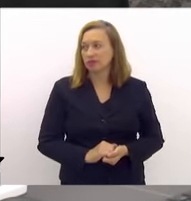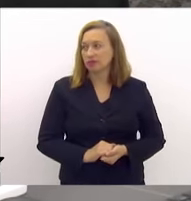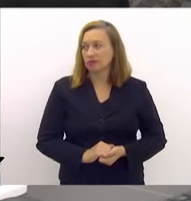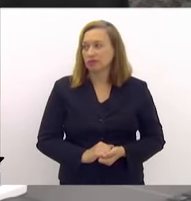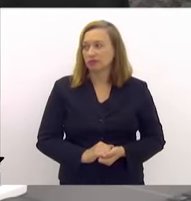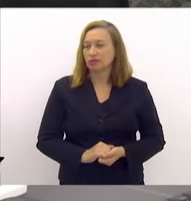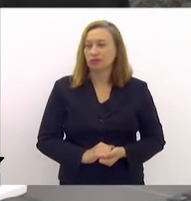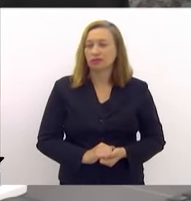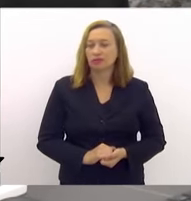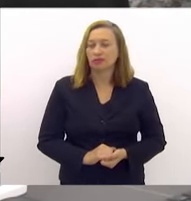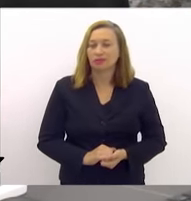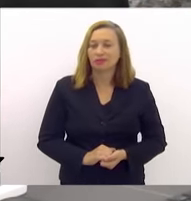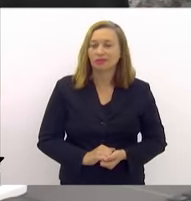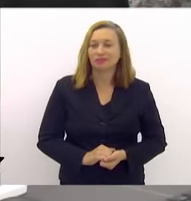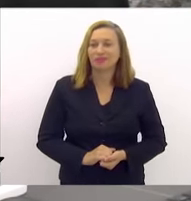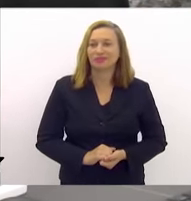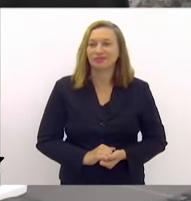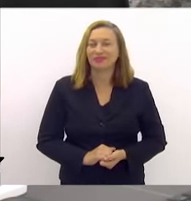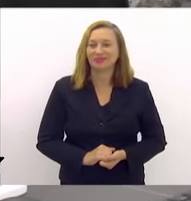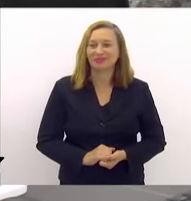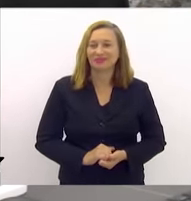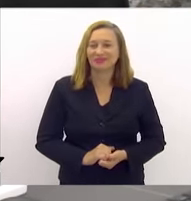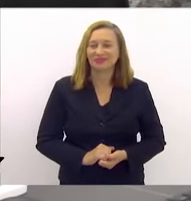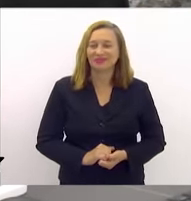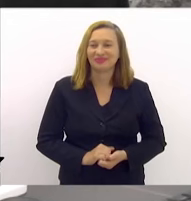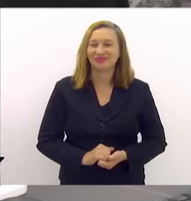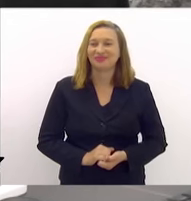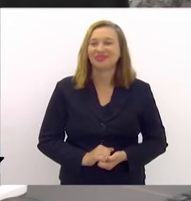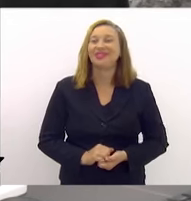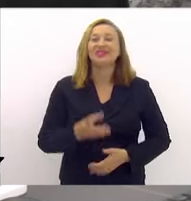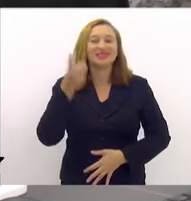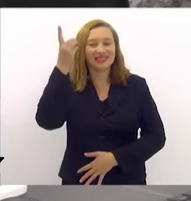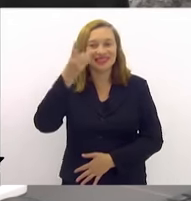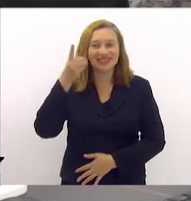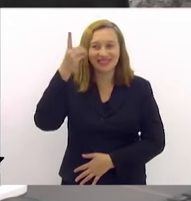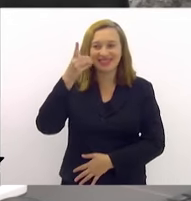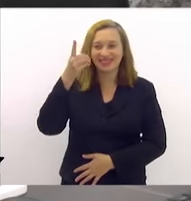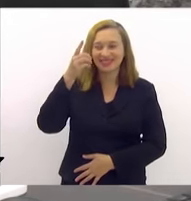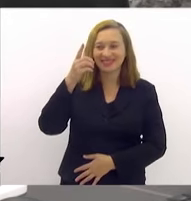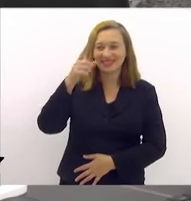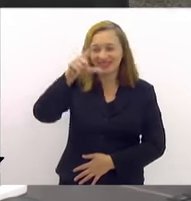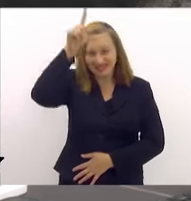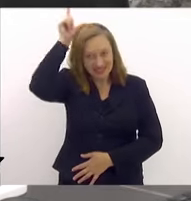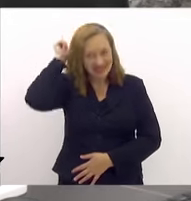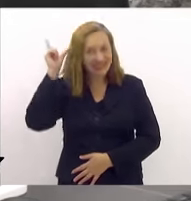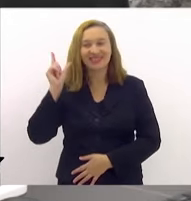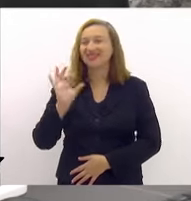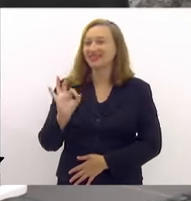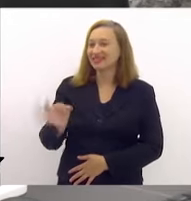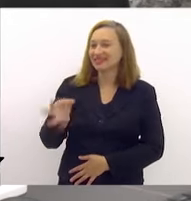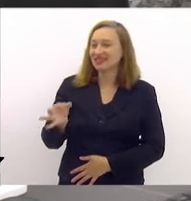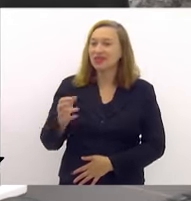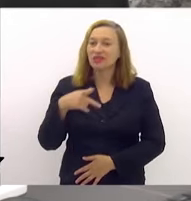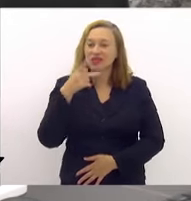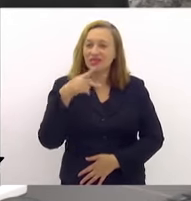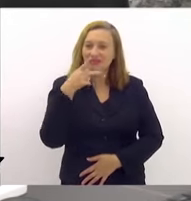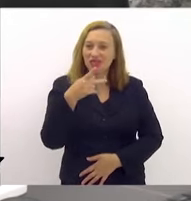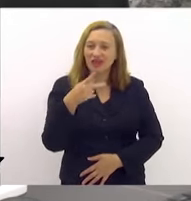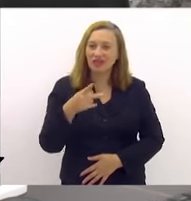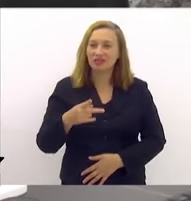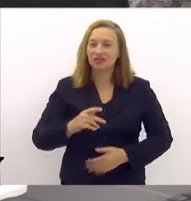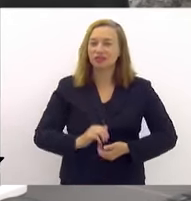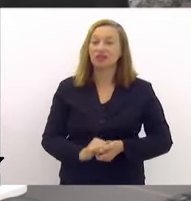lei 6447/22. De fato, assiste razão o deputado Luiz Paulo, sobretudo no que diz respeito pontualmente a esse